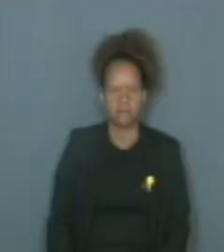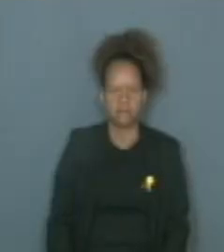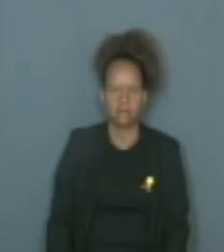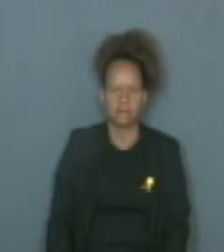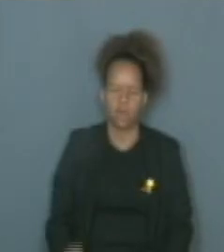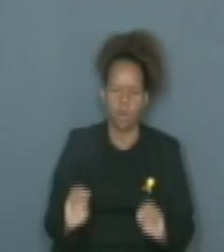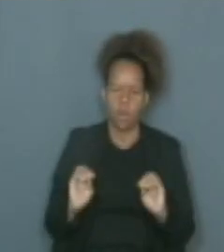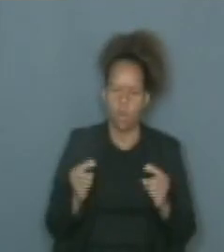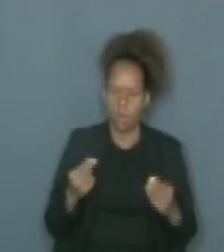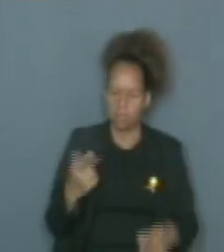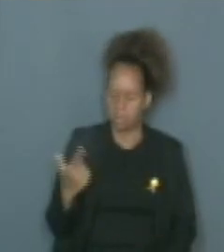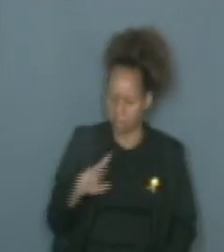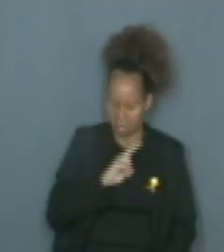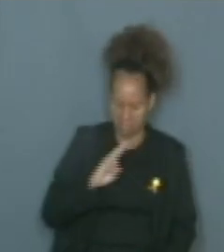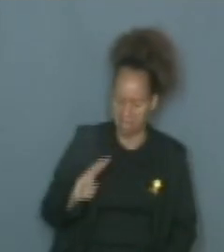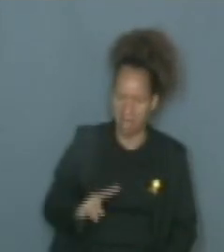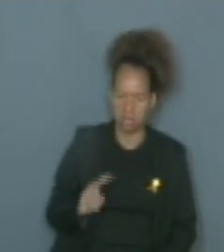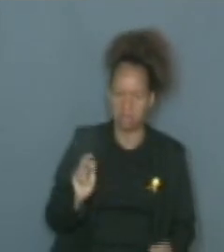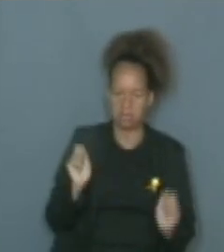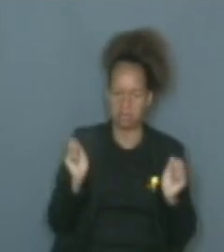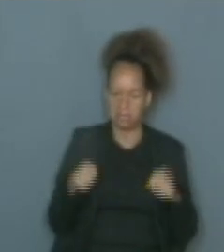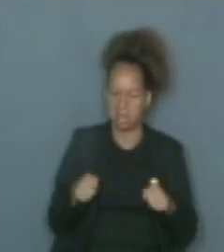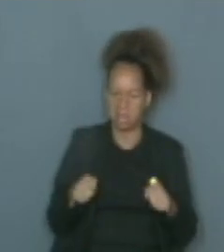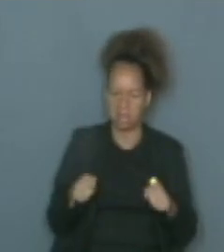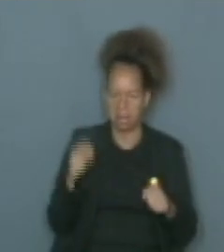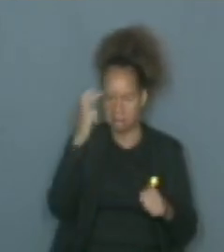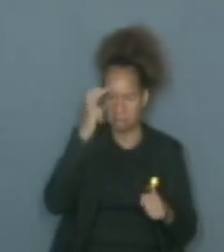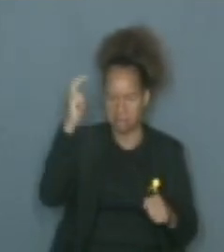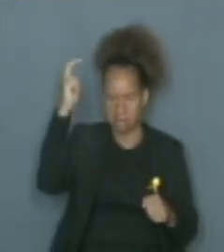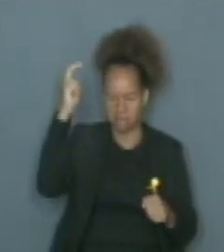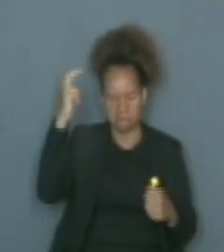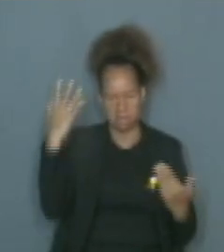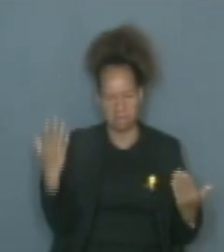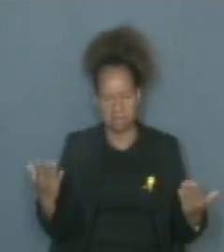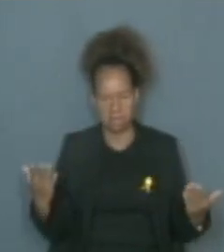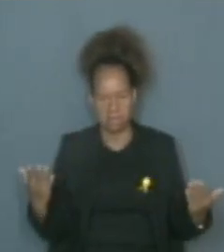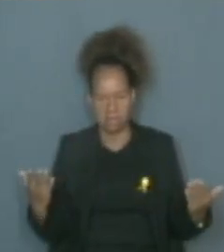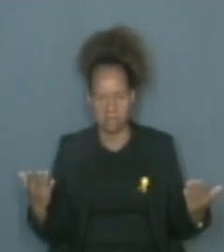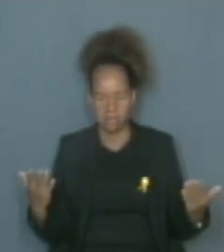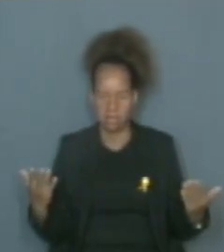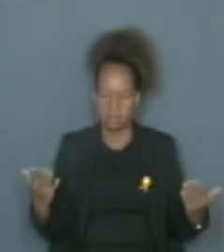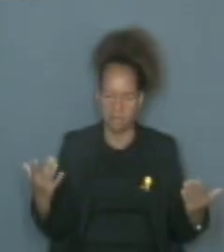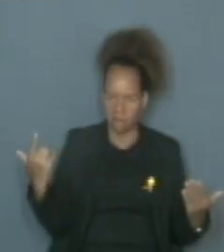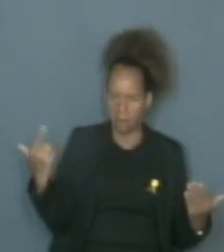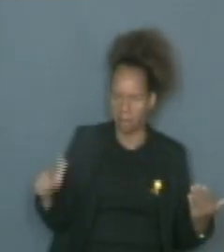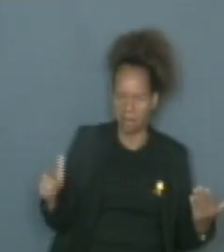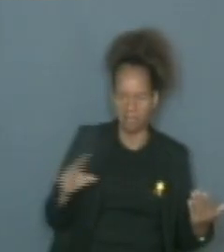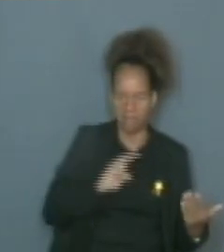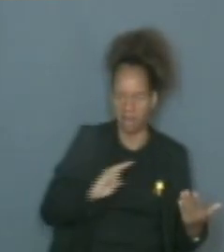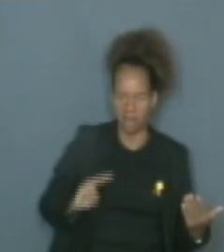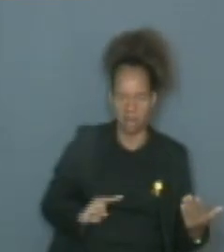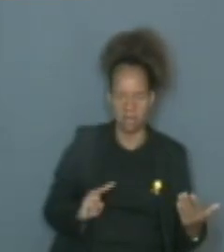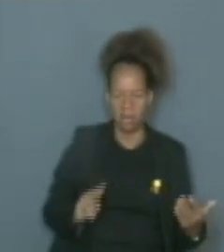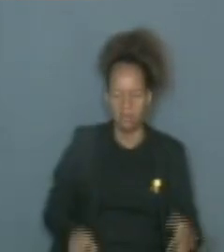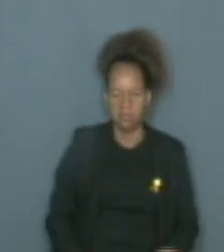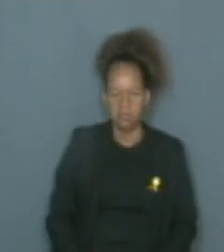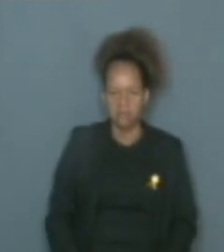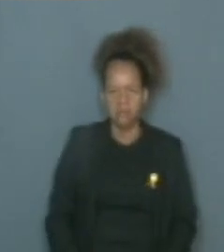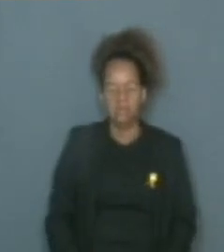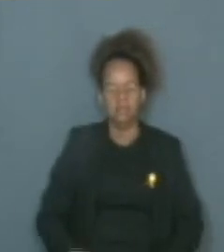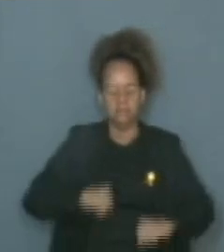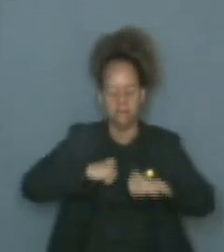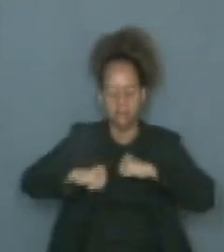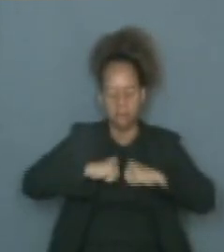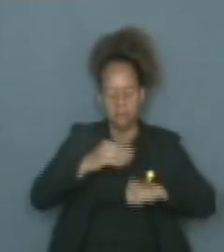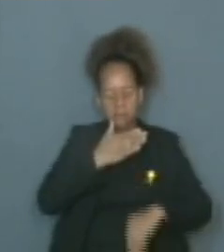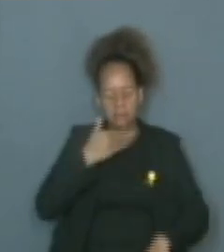Ou aqui não tem vereadores com capacidade intelectual. Aqui não tem vereadores com capacidade de debater